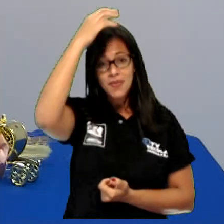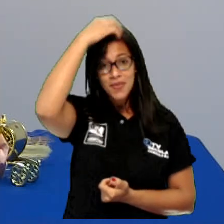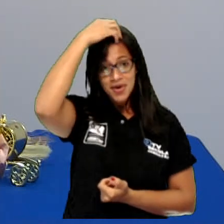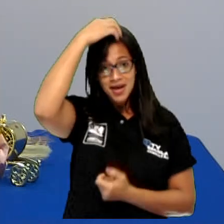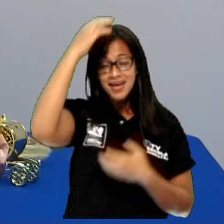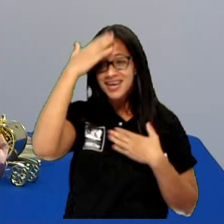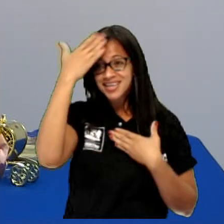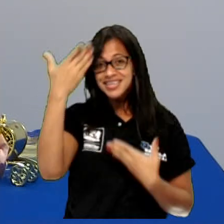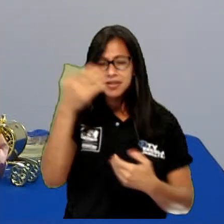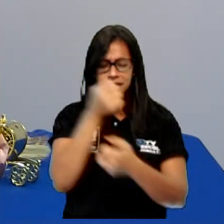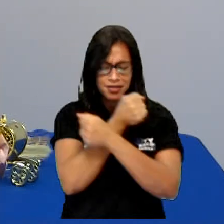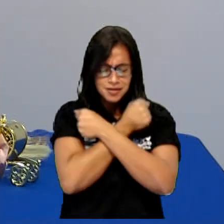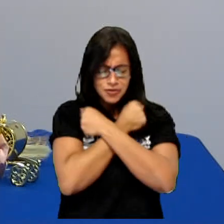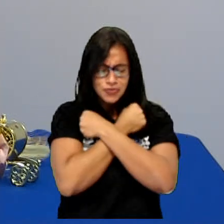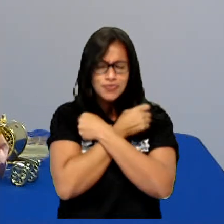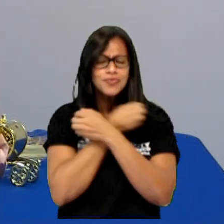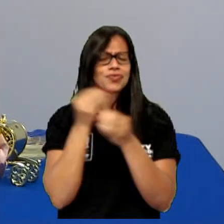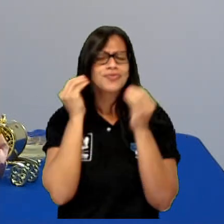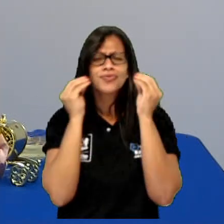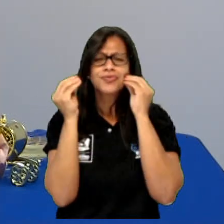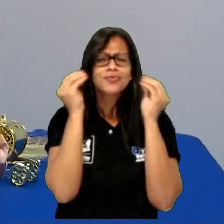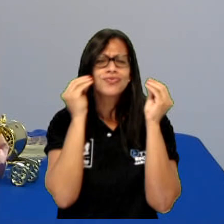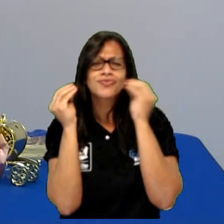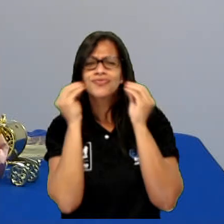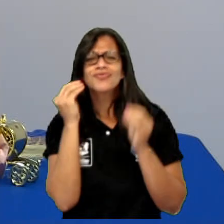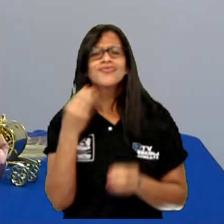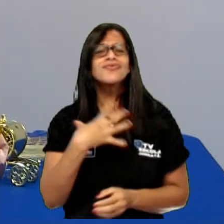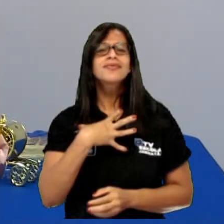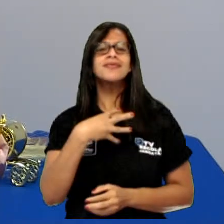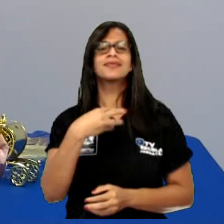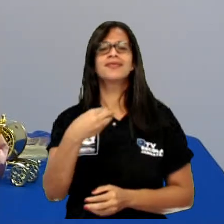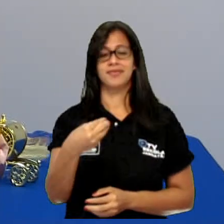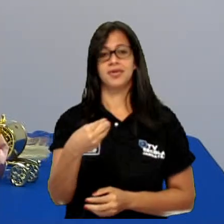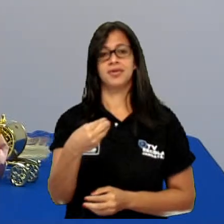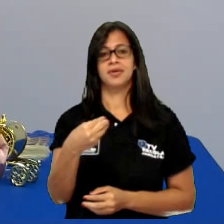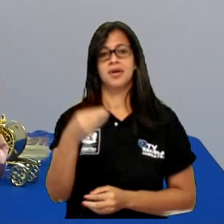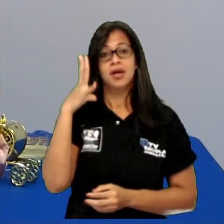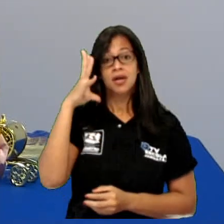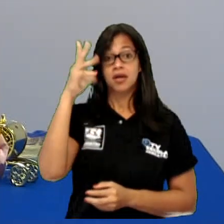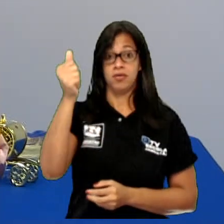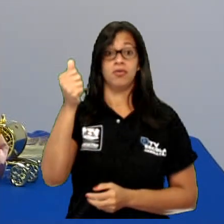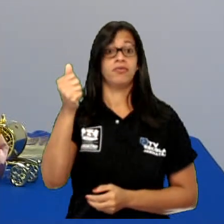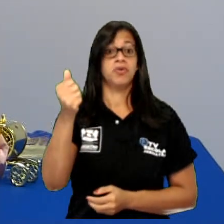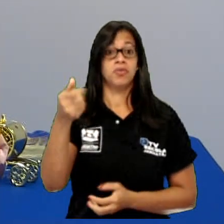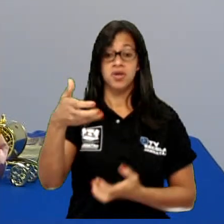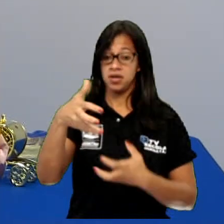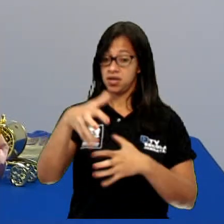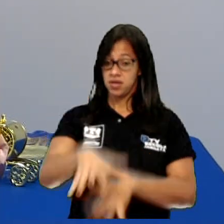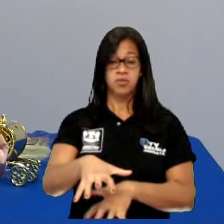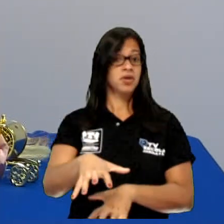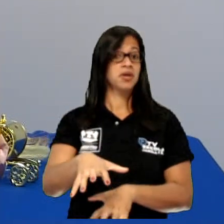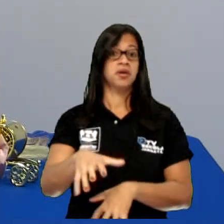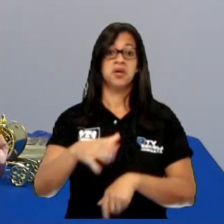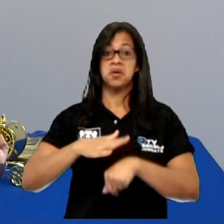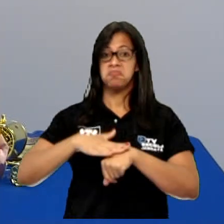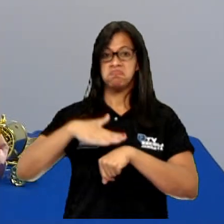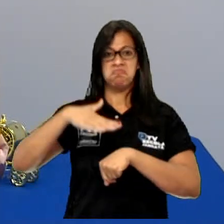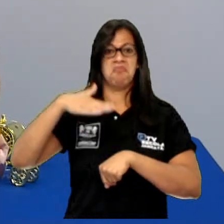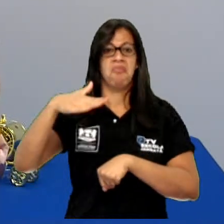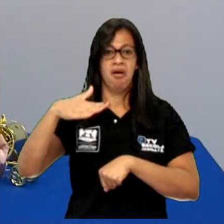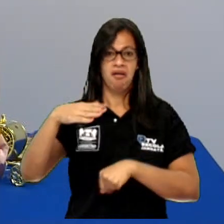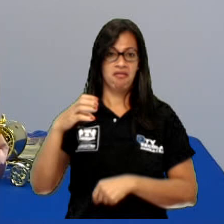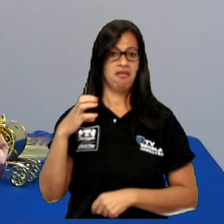partir daquele dia ele decidiu que nunca mais ia querer viver de tanta riqueza, porque a sua maior